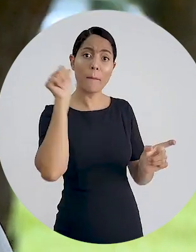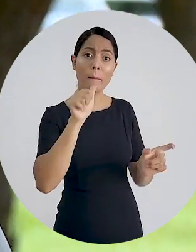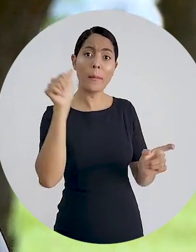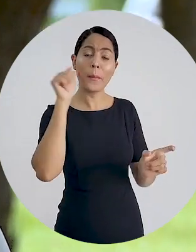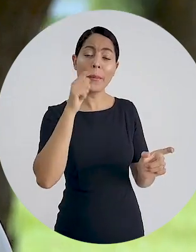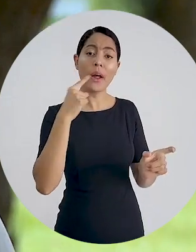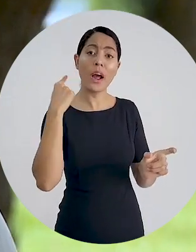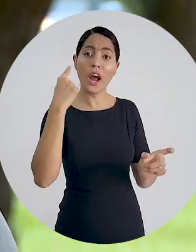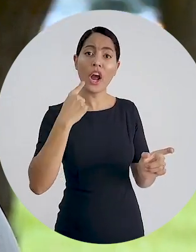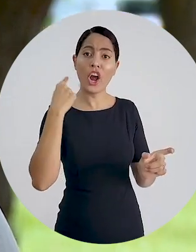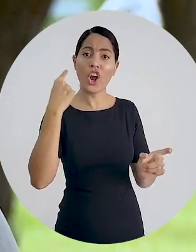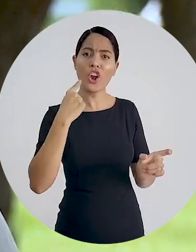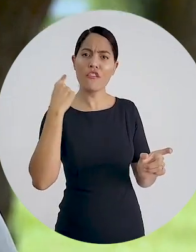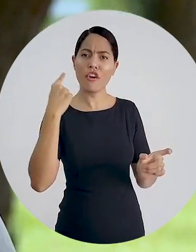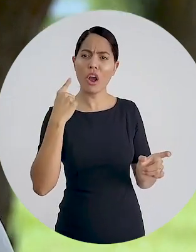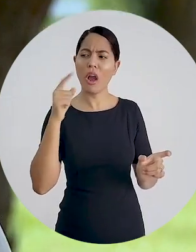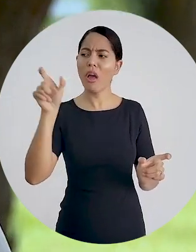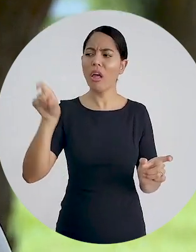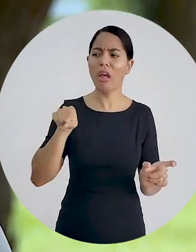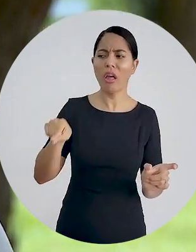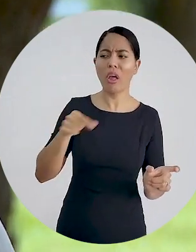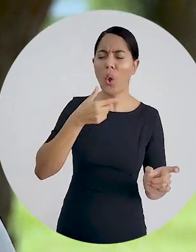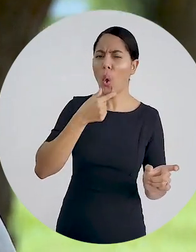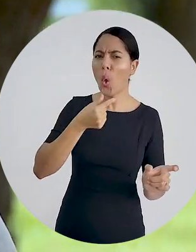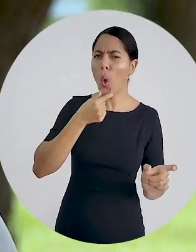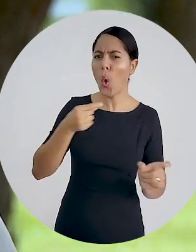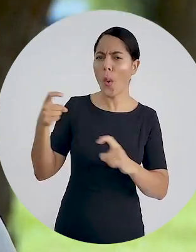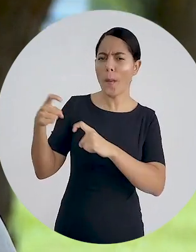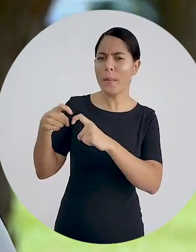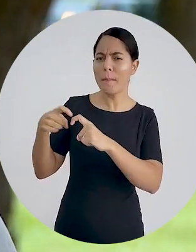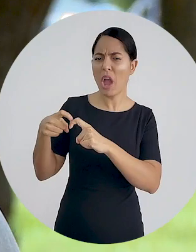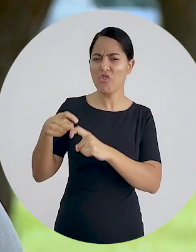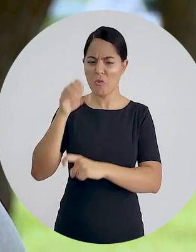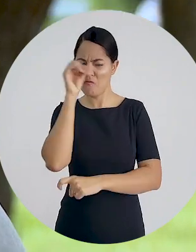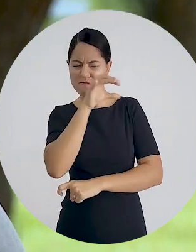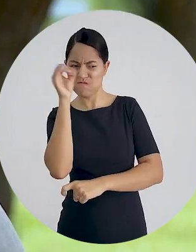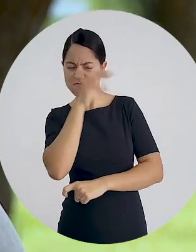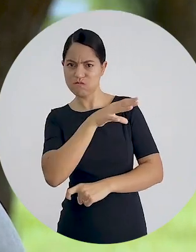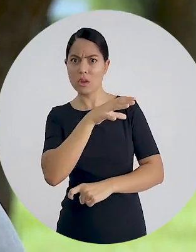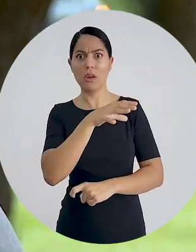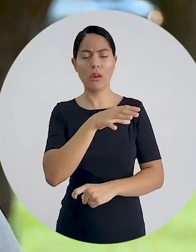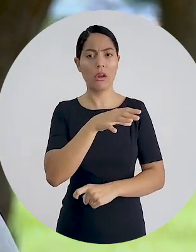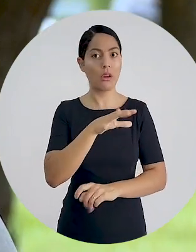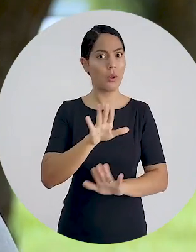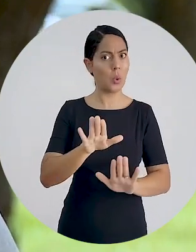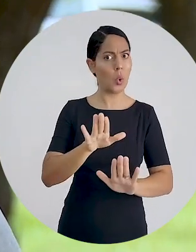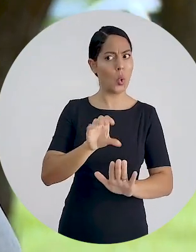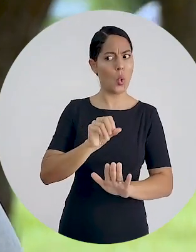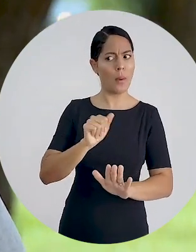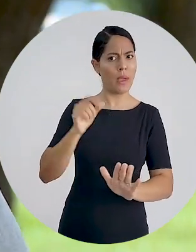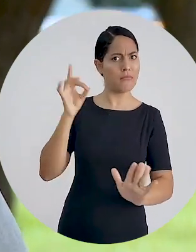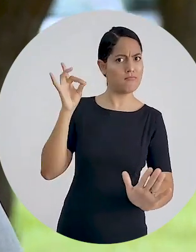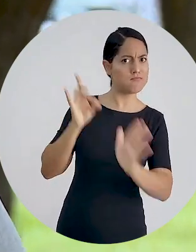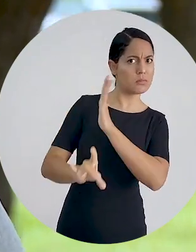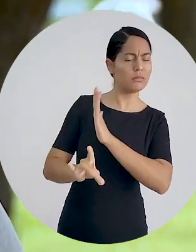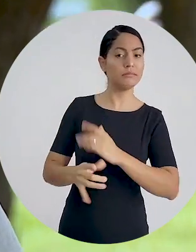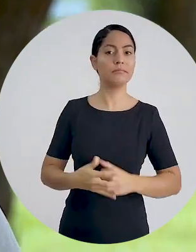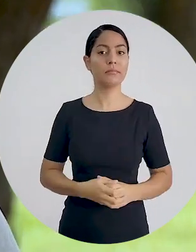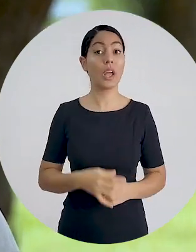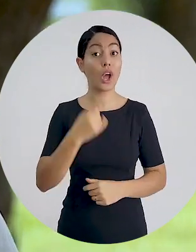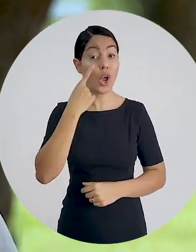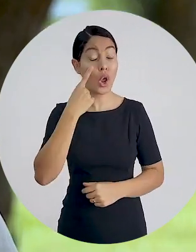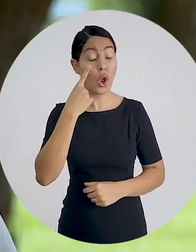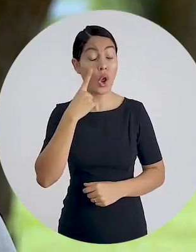de difamações e ameaças por parte de um médico em uma rede social. A postagem, Ricardo Santos Loureiro anuncia que